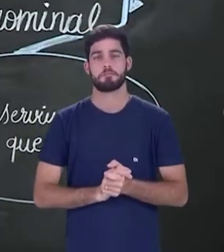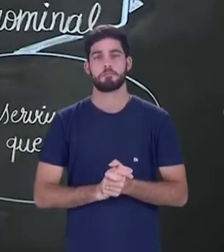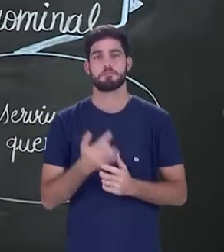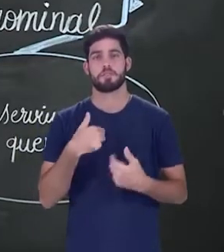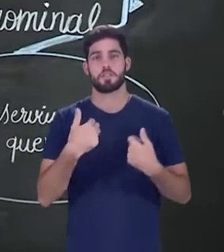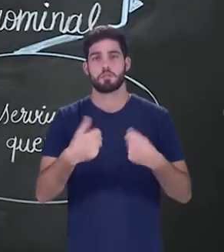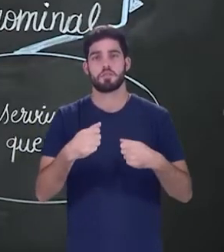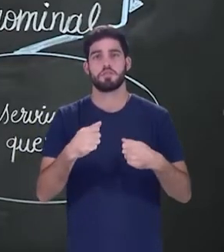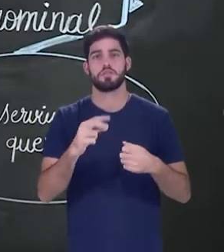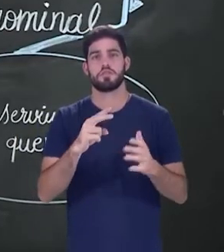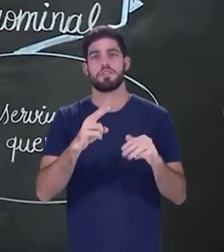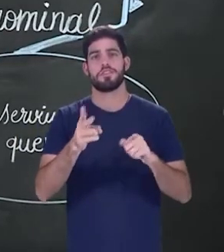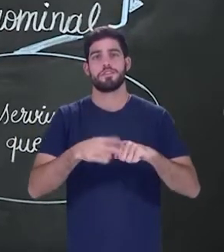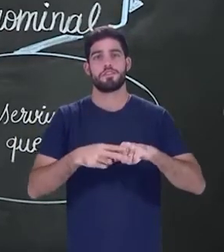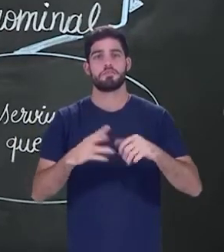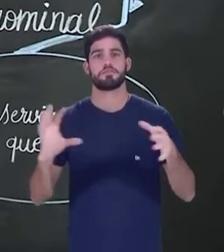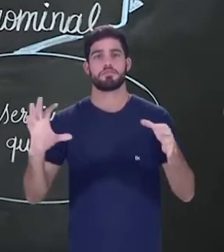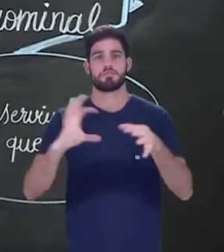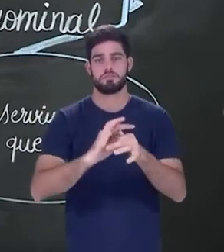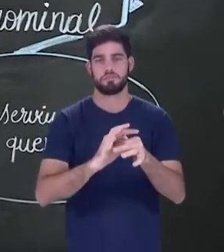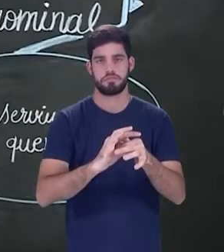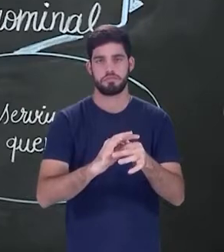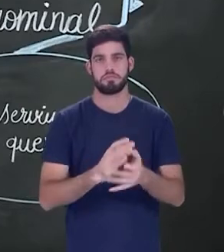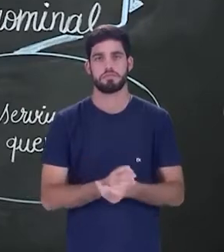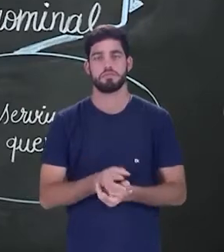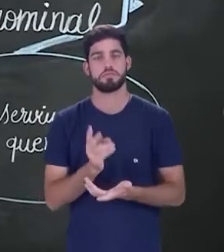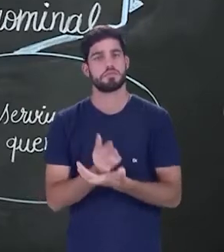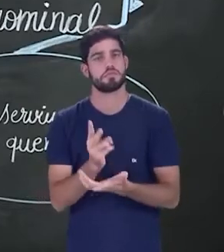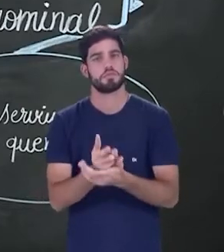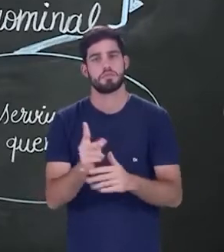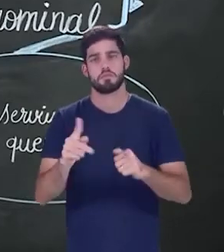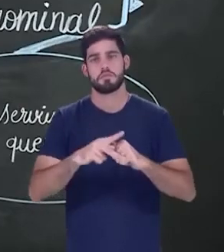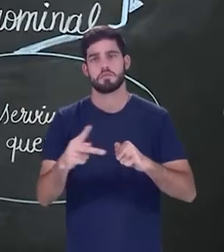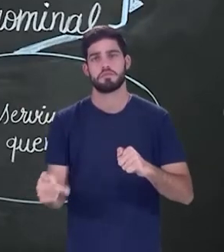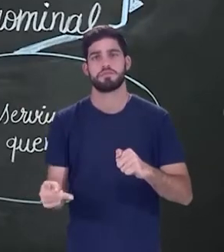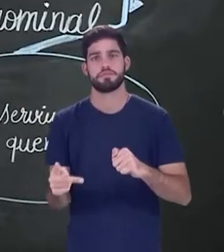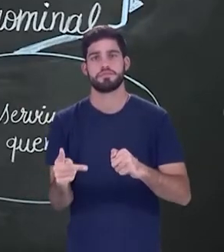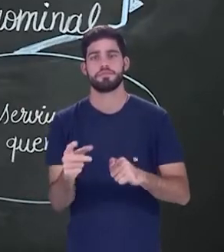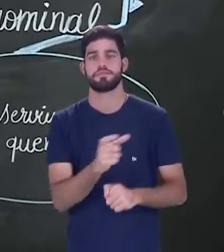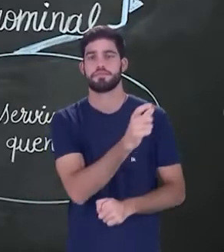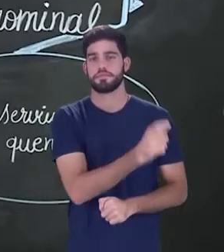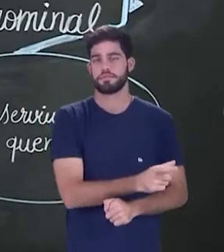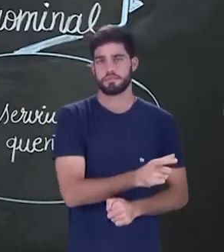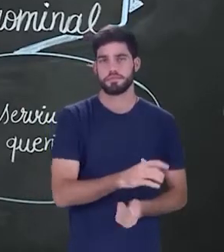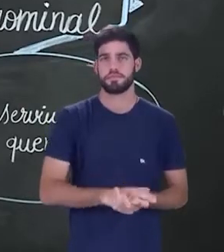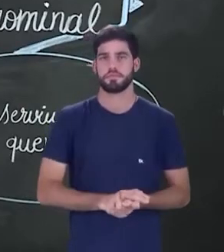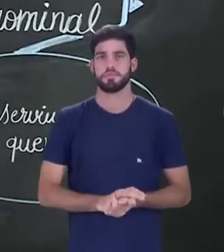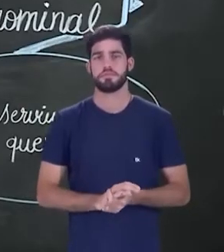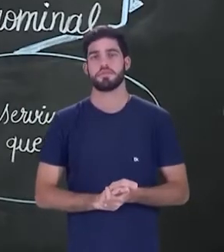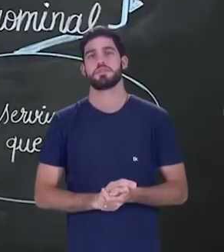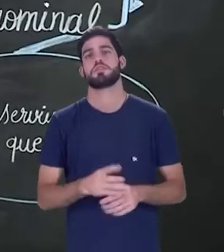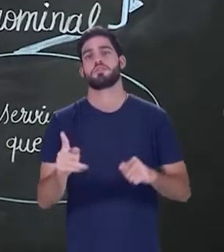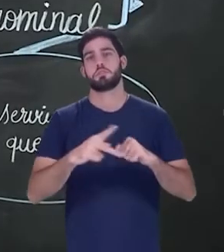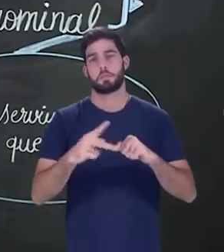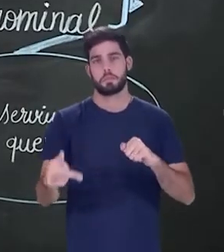um verbo de ligação. Então, nesse caso, com verbo de ligação e predicativo do sujeito, eu tenho um predicado